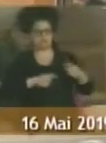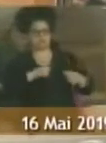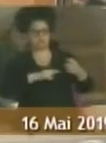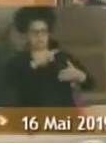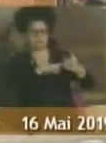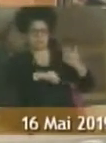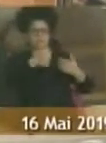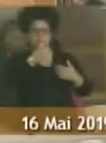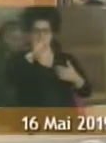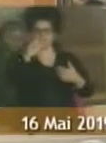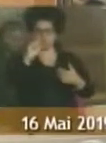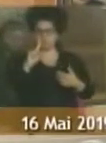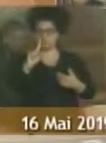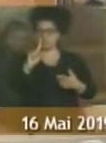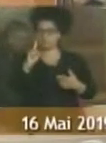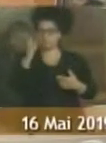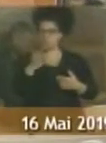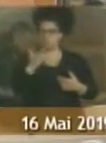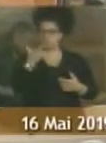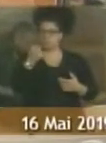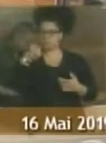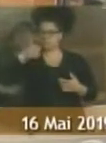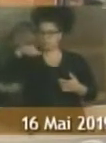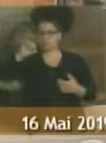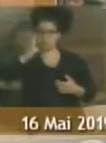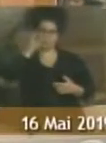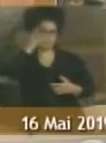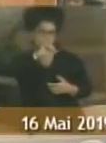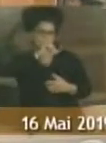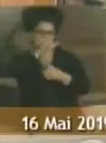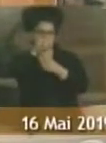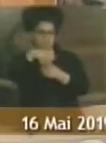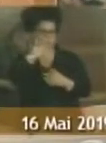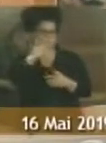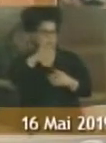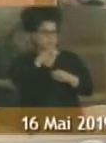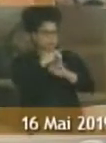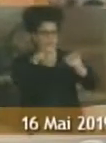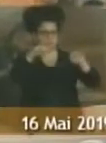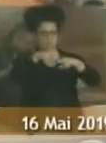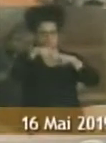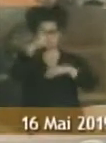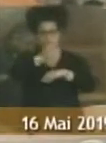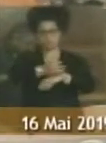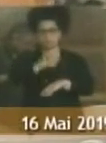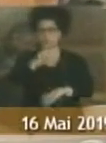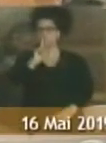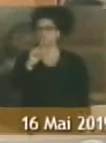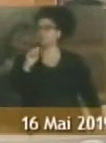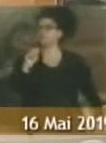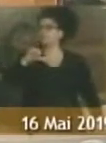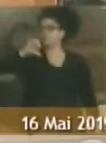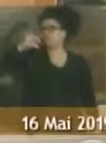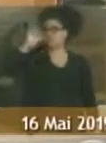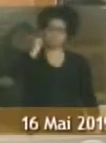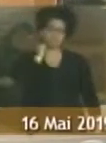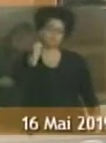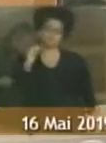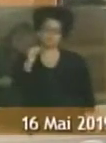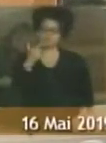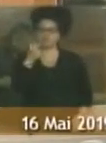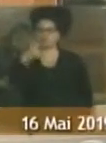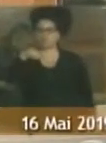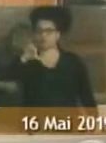número 181/2019, de autoria do vereador Jean, solicitando à mesa diretora que seja justificada a sua ausência na sessão ordinária do dia 9 de abril de